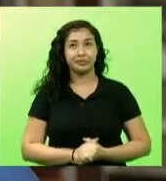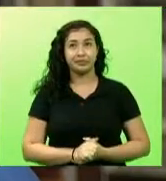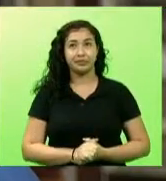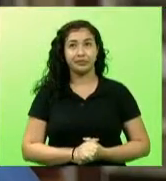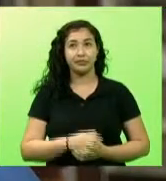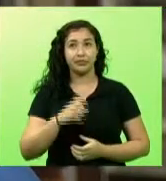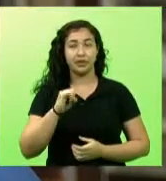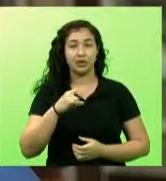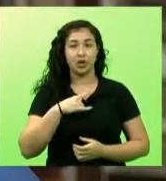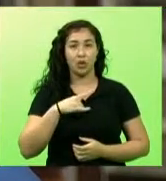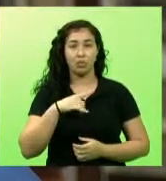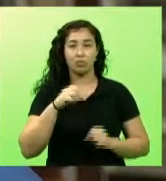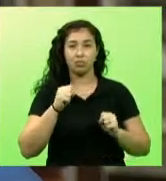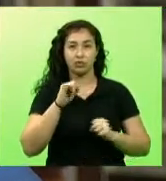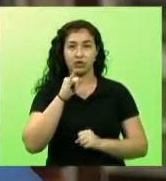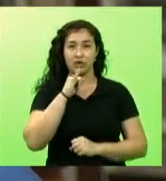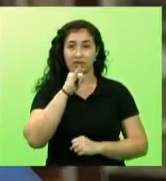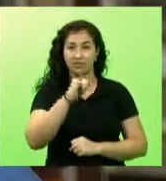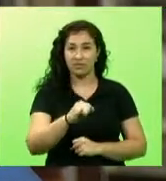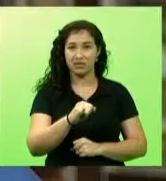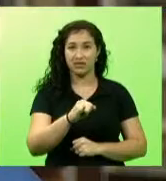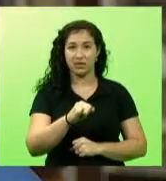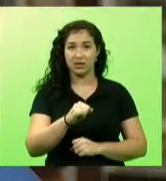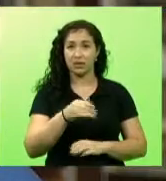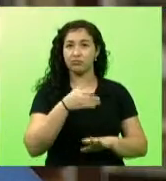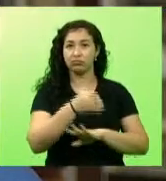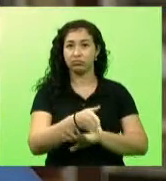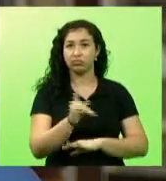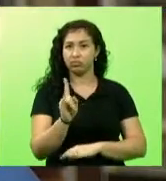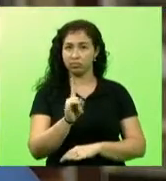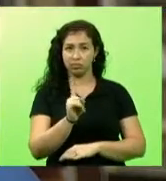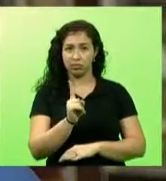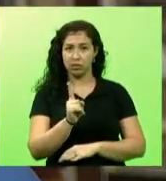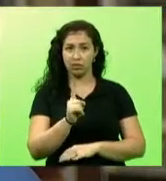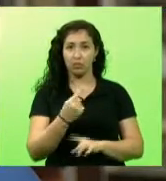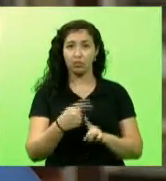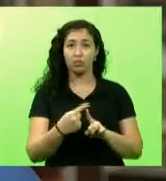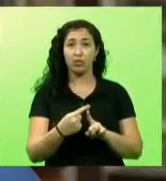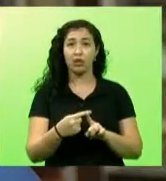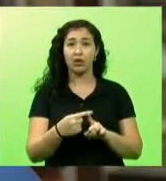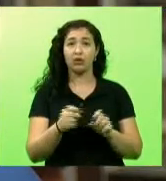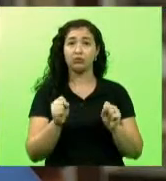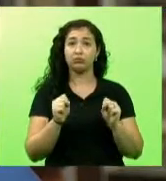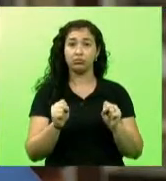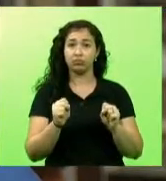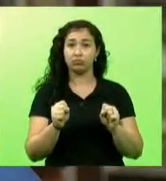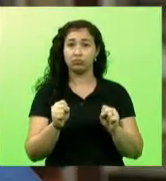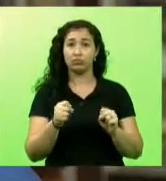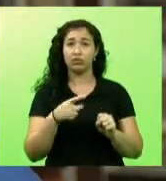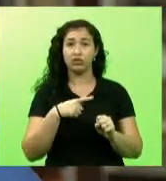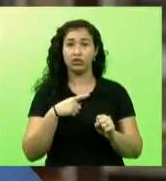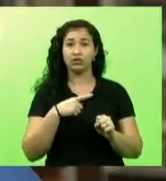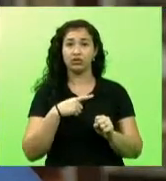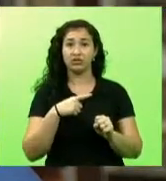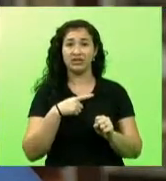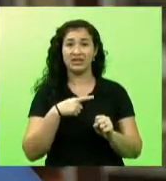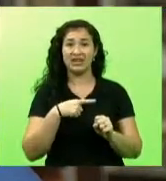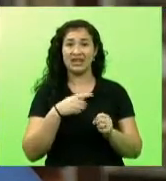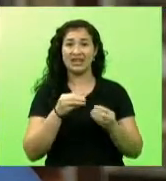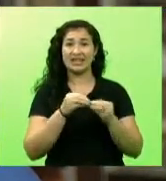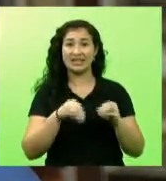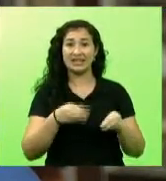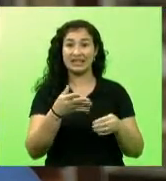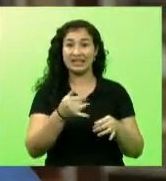E se eu pudesse avisá-la, eu ia falar assim, não entra aí não, que pode ter uma armadilha aí dentro desse